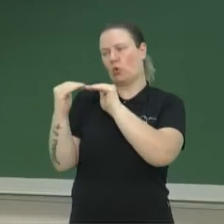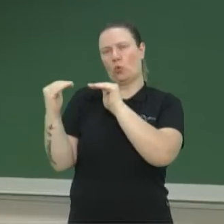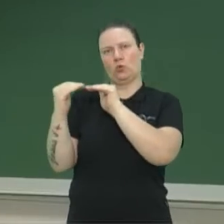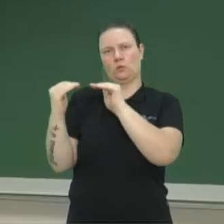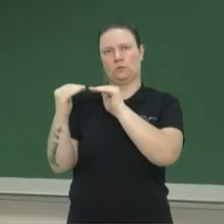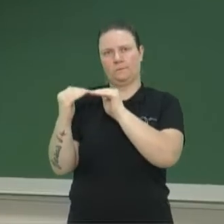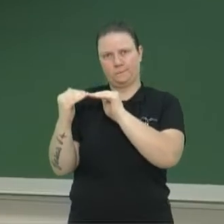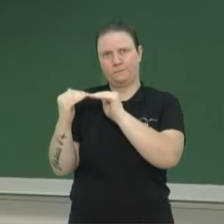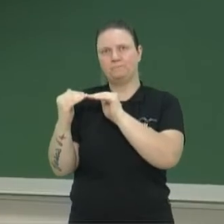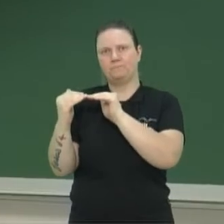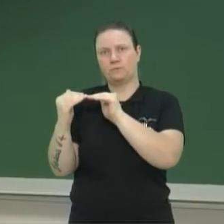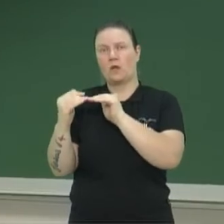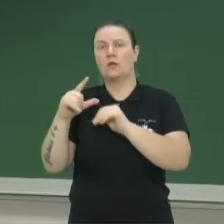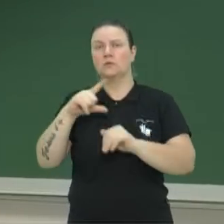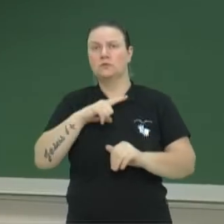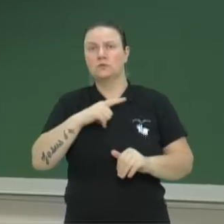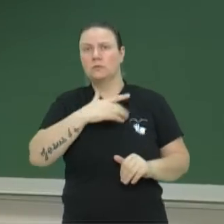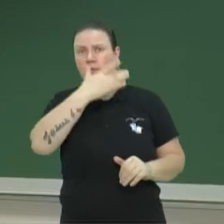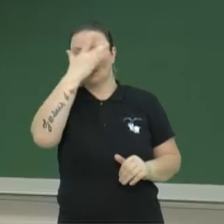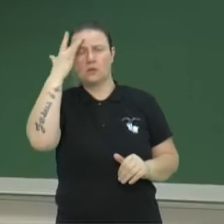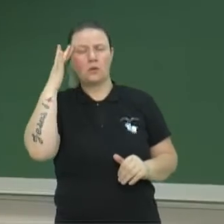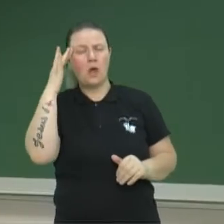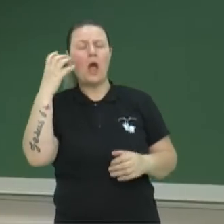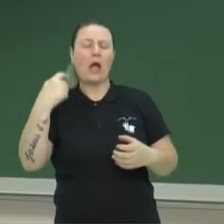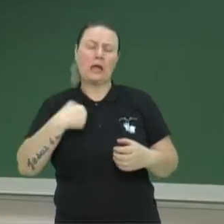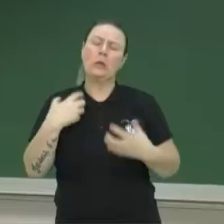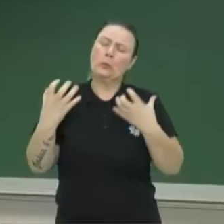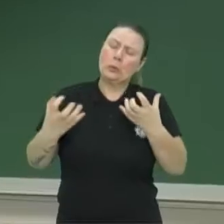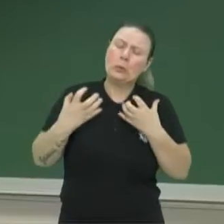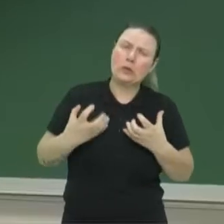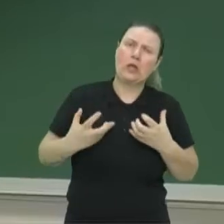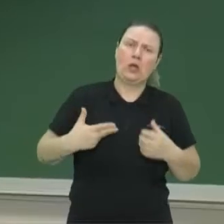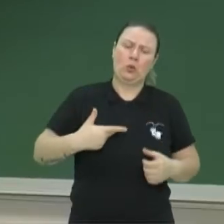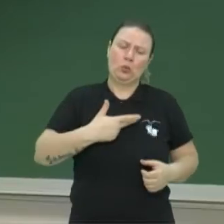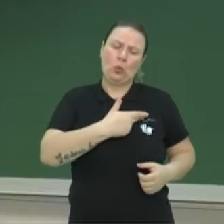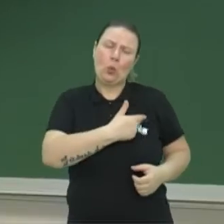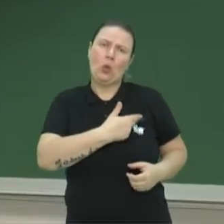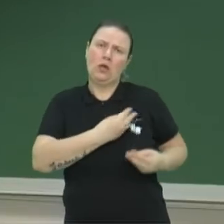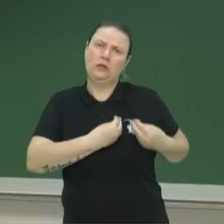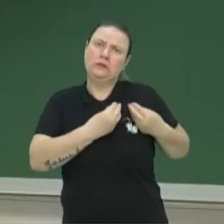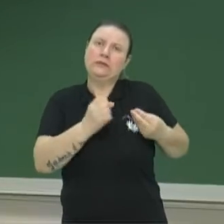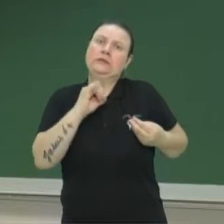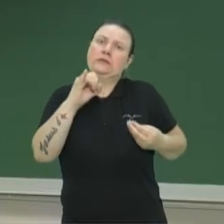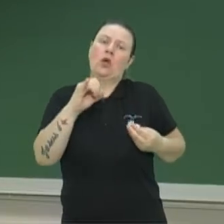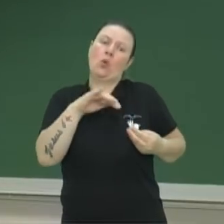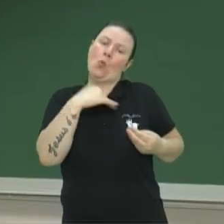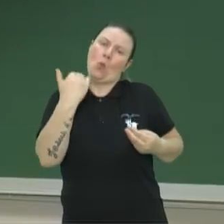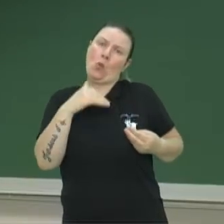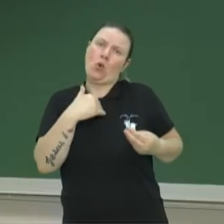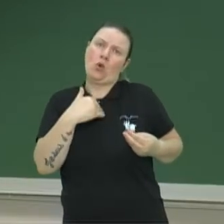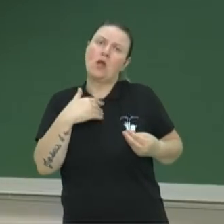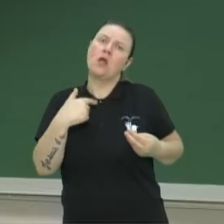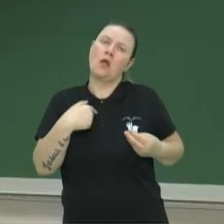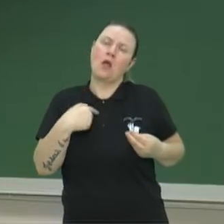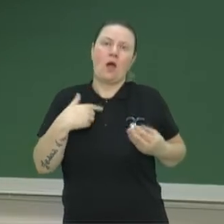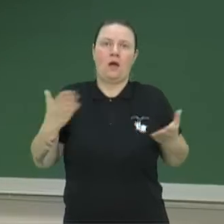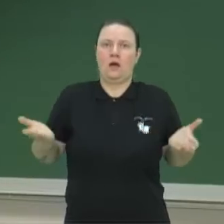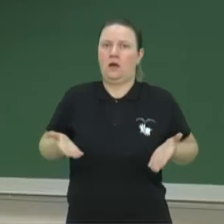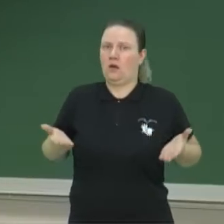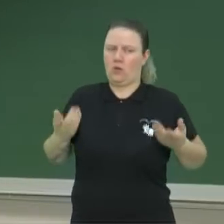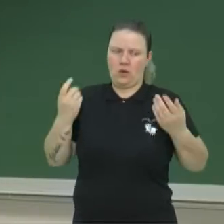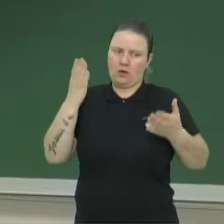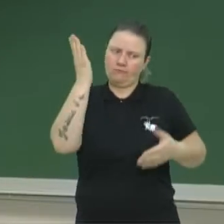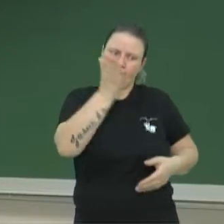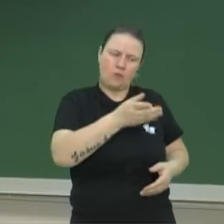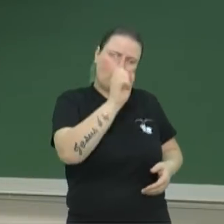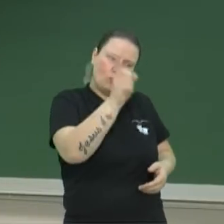algumas pessoas ali colocavam, né, que gostariam de ser doador nos seus documentos. Agora, essa prática não é mais necessária com